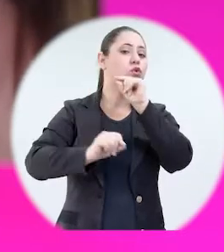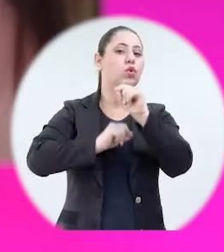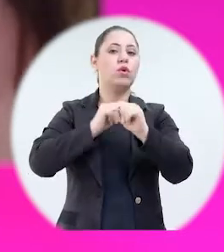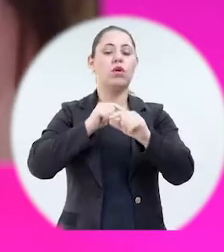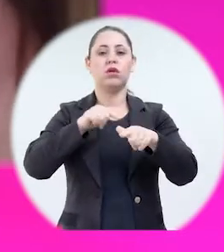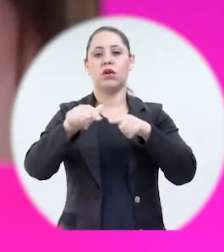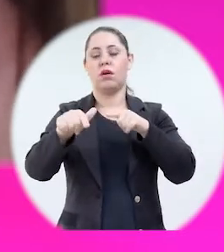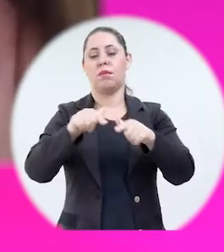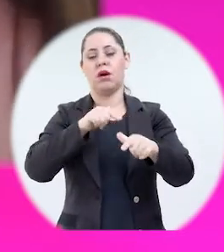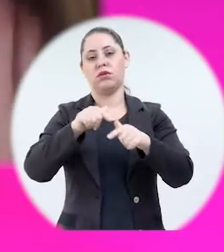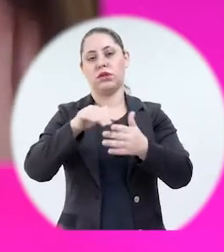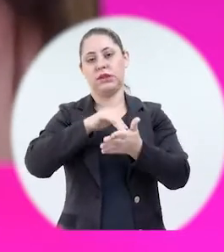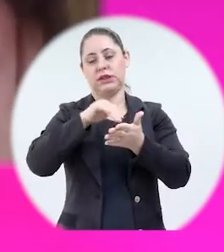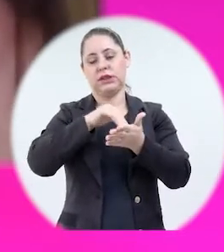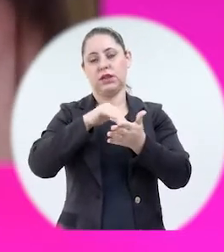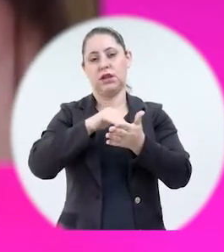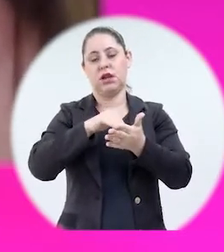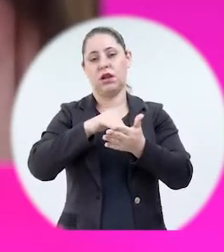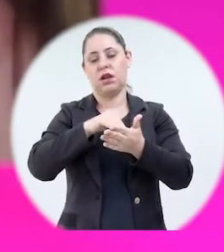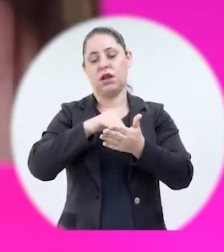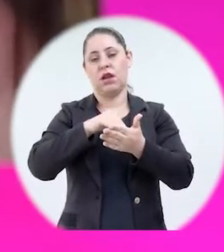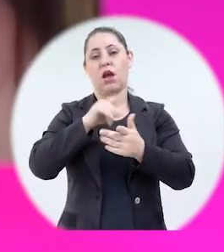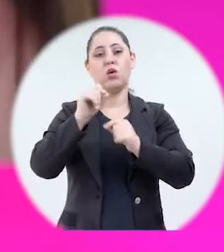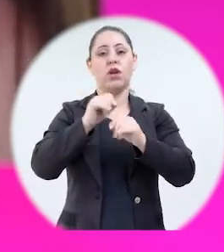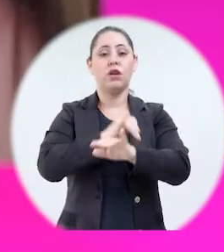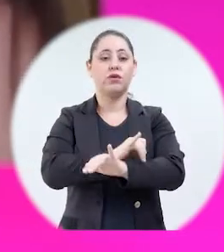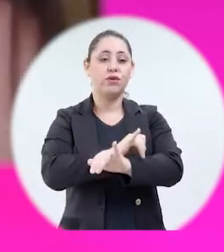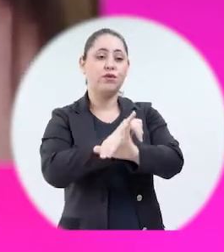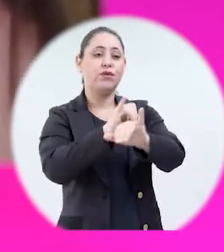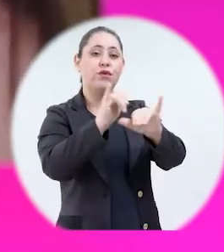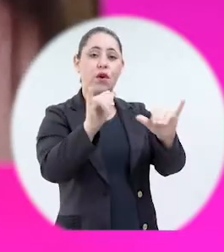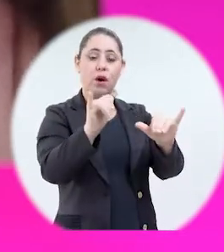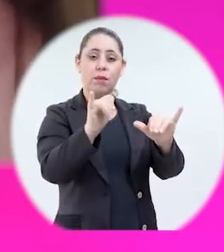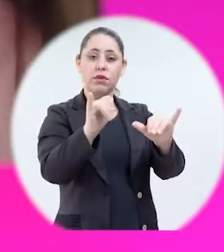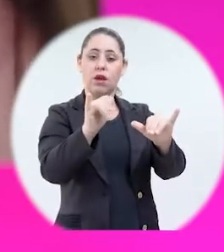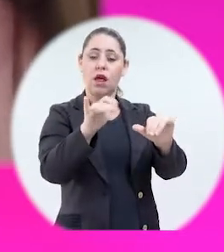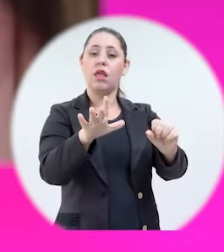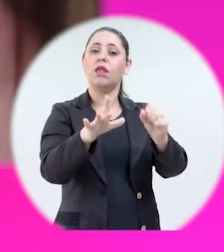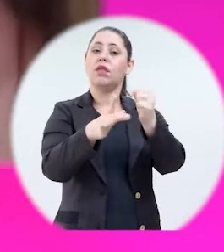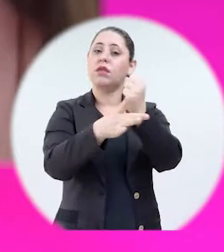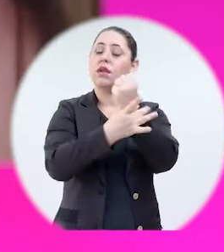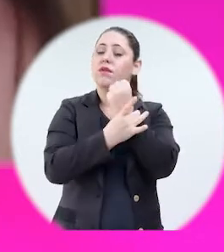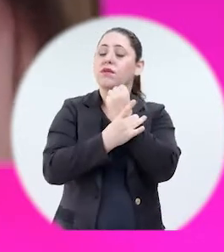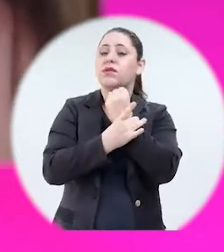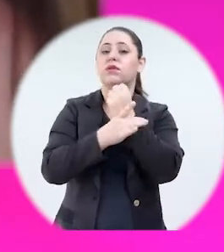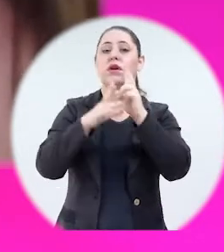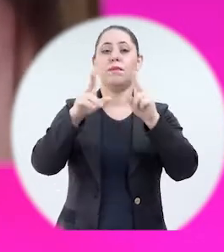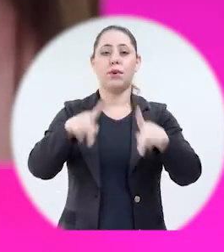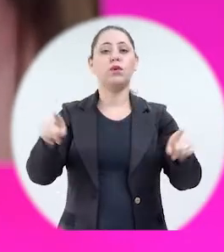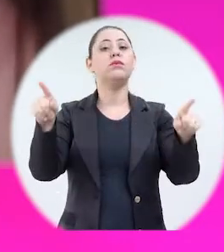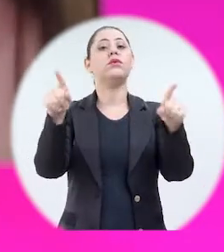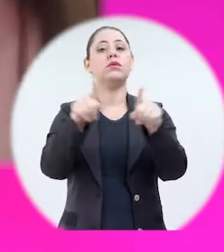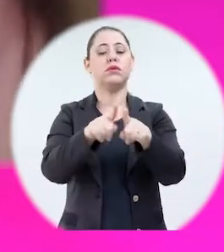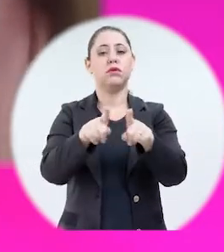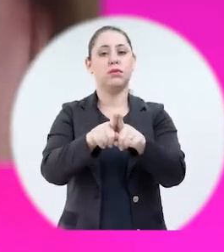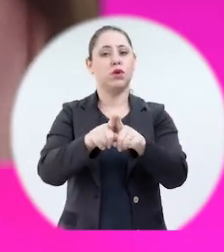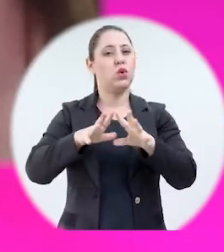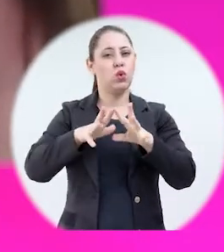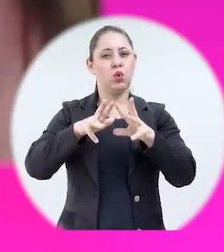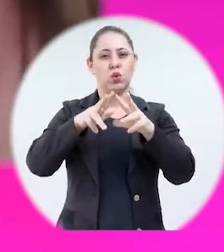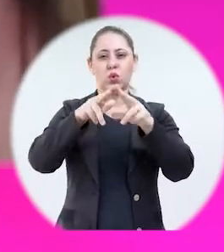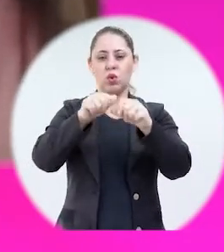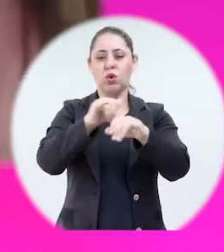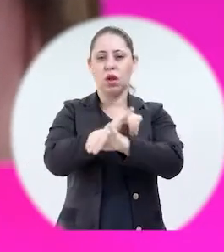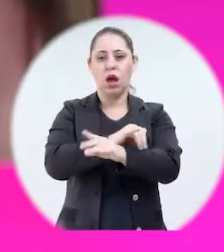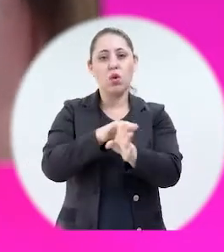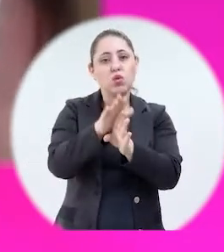da subsecretaria também é passar as informações, o trabalho da defensoria, né, quando a mulher também vai lá, é passar